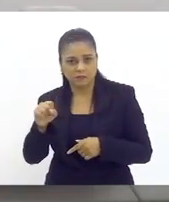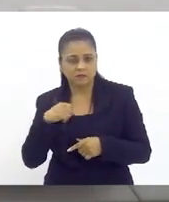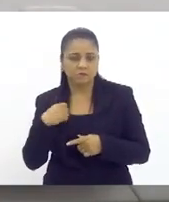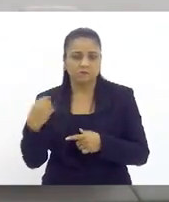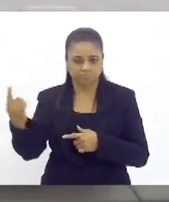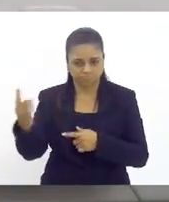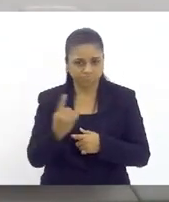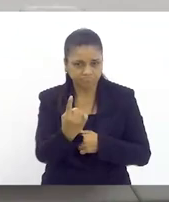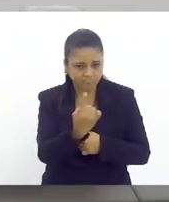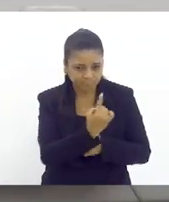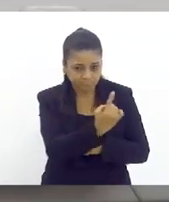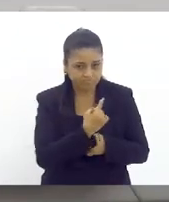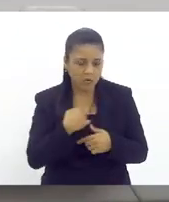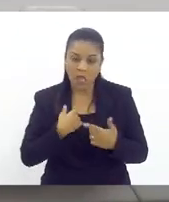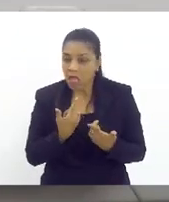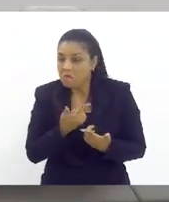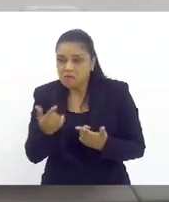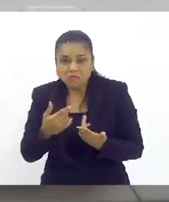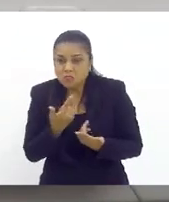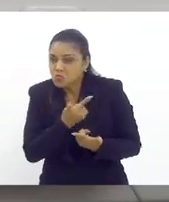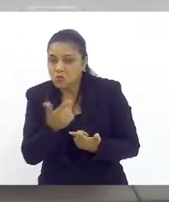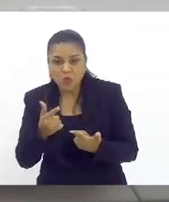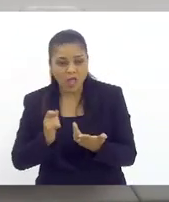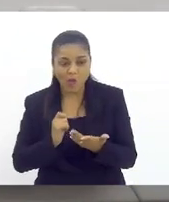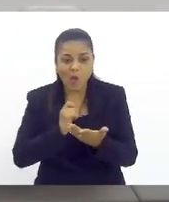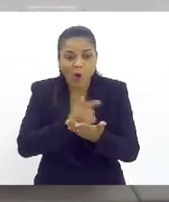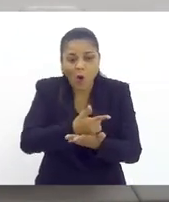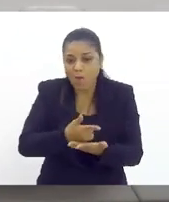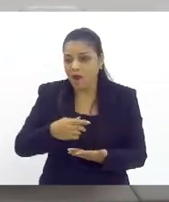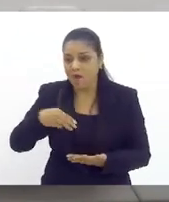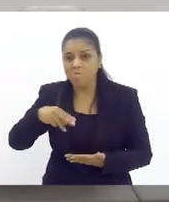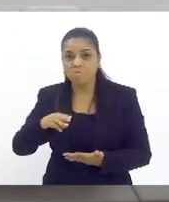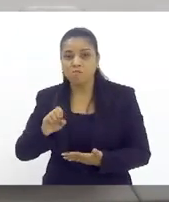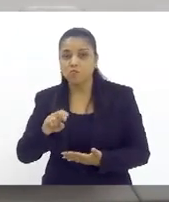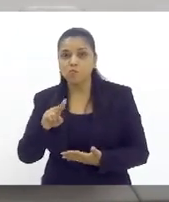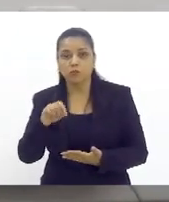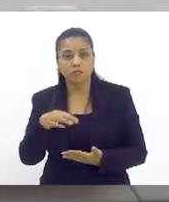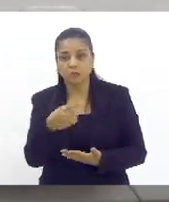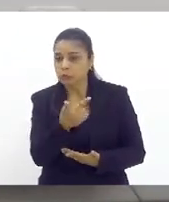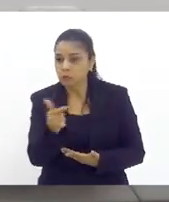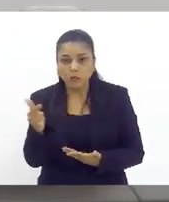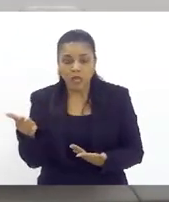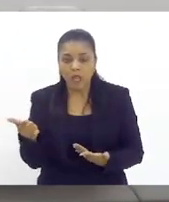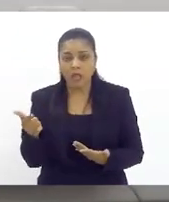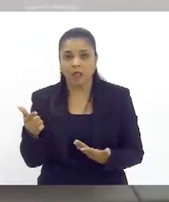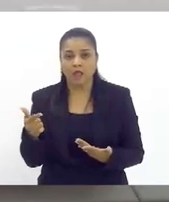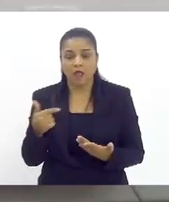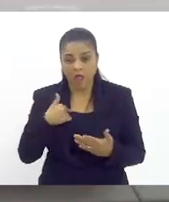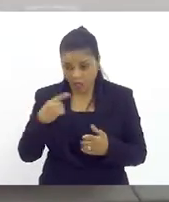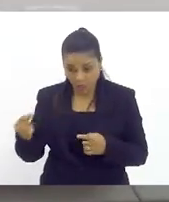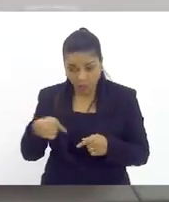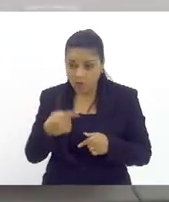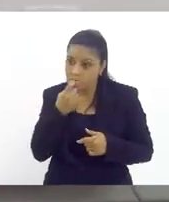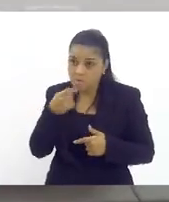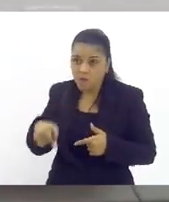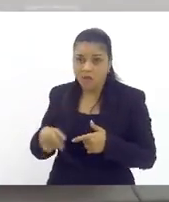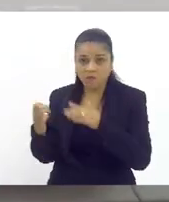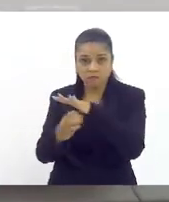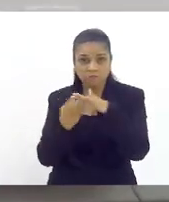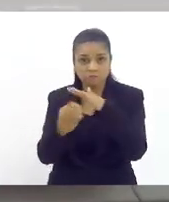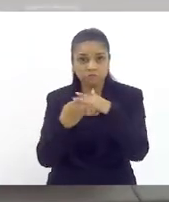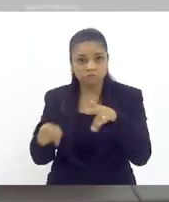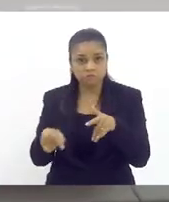não tem aonde comprar essas mudas elas não existem não eu tô aqui perto do empreendimento